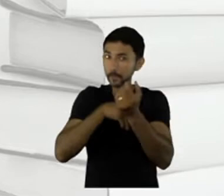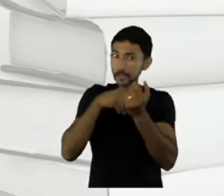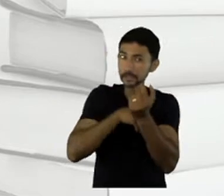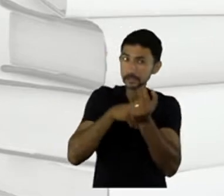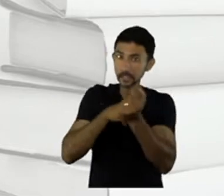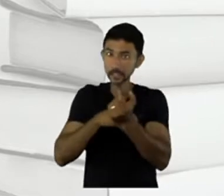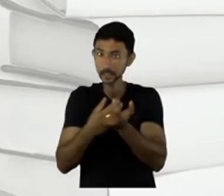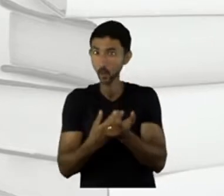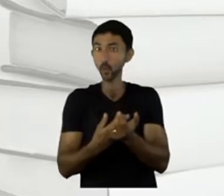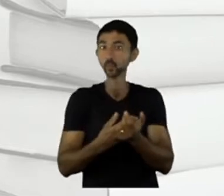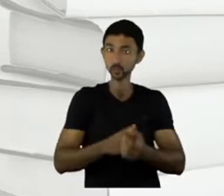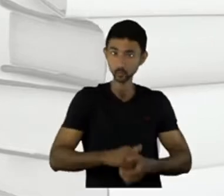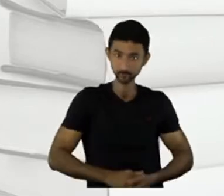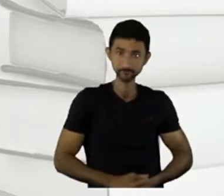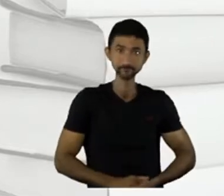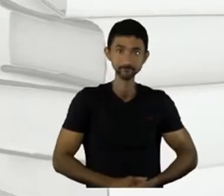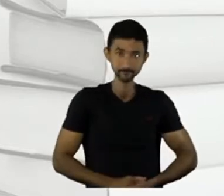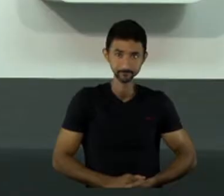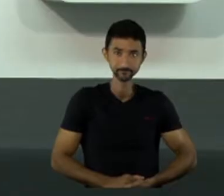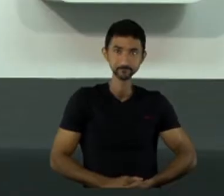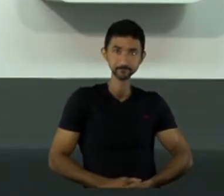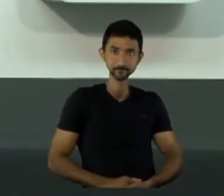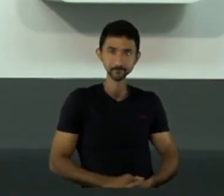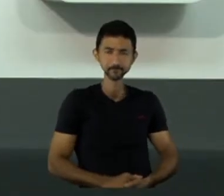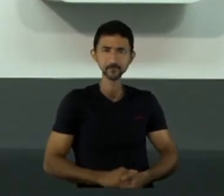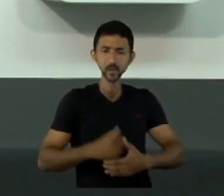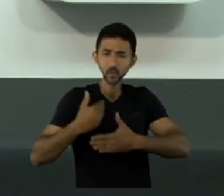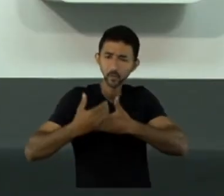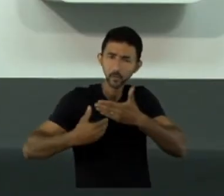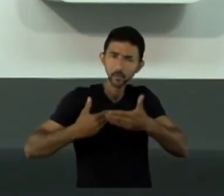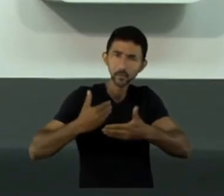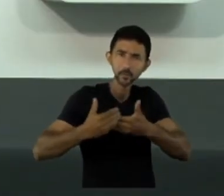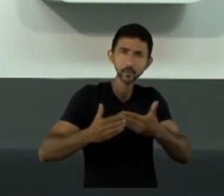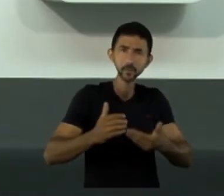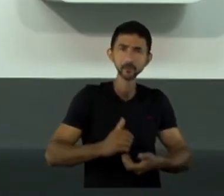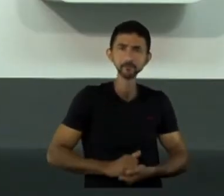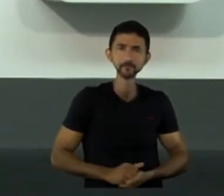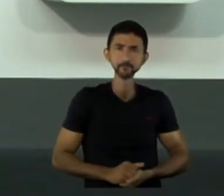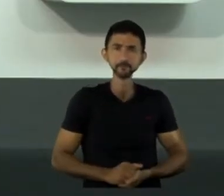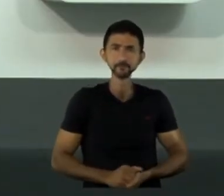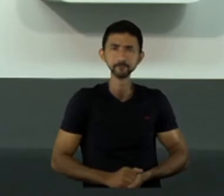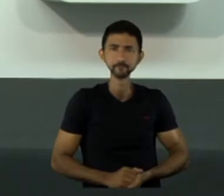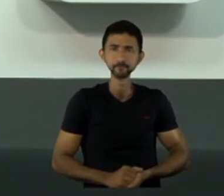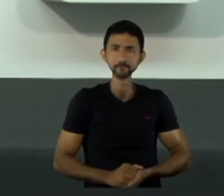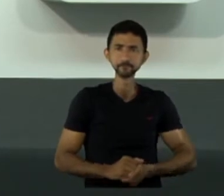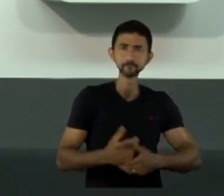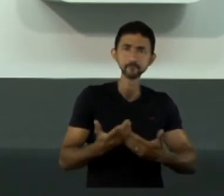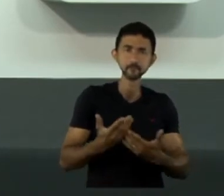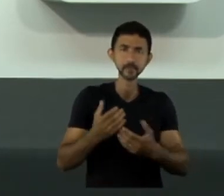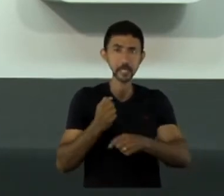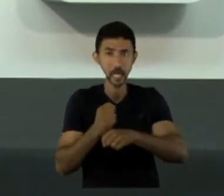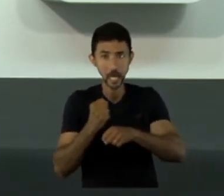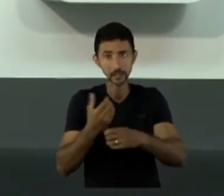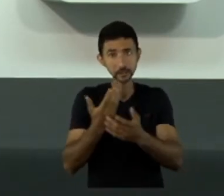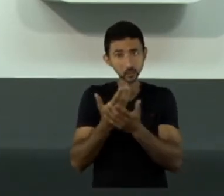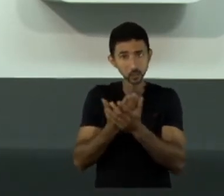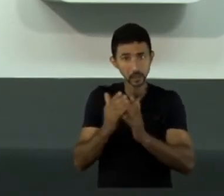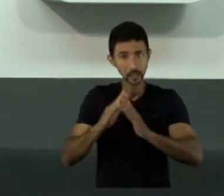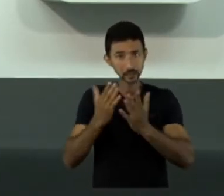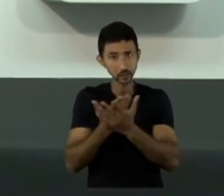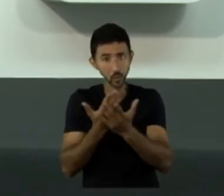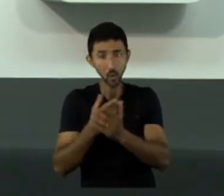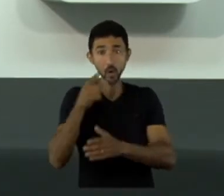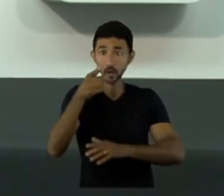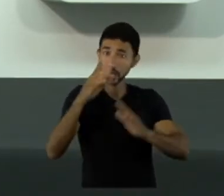misteriosos e sobrenaturais. Então, durante os seus anos aí na escola, também na